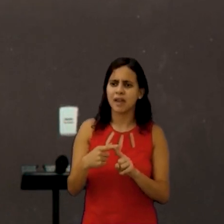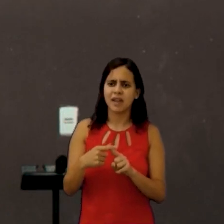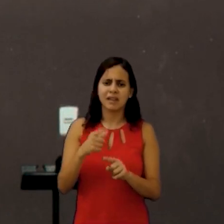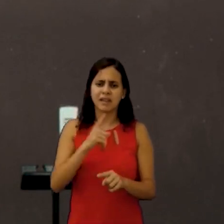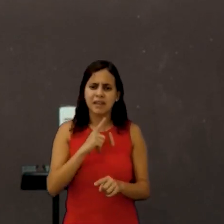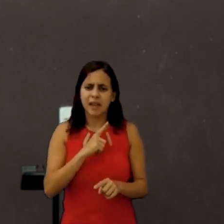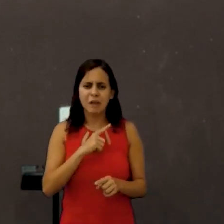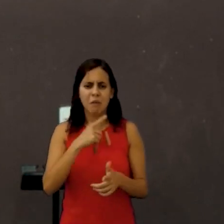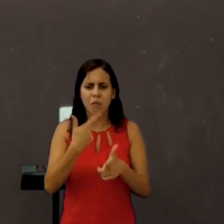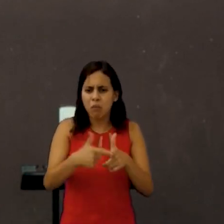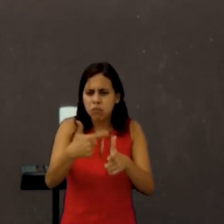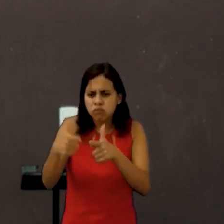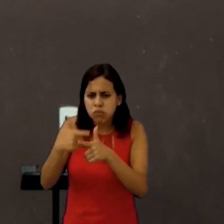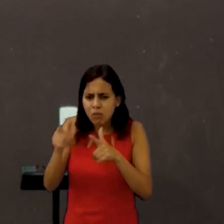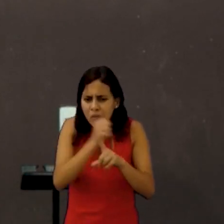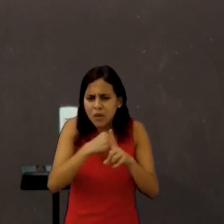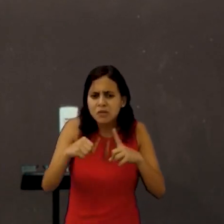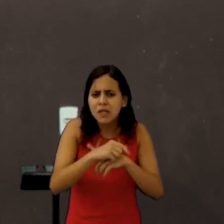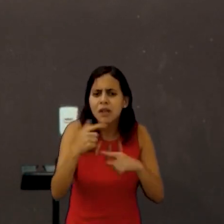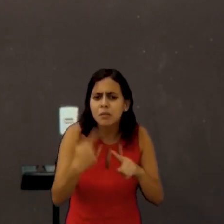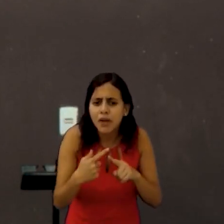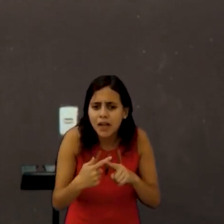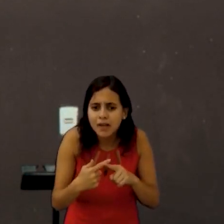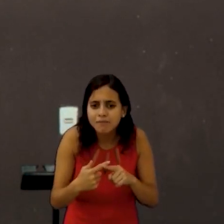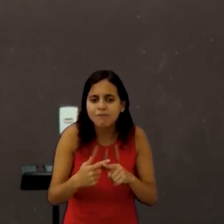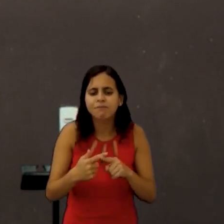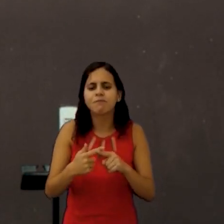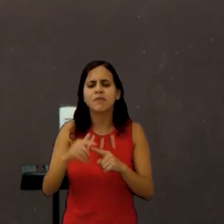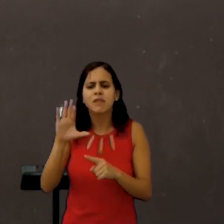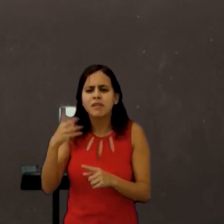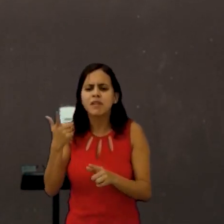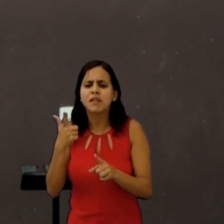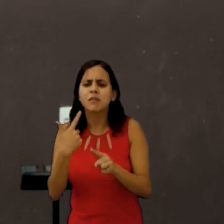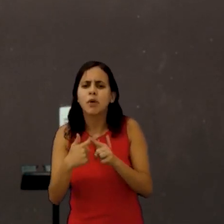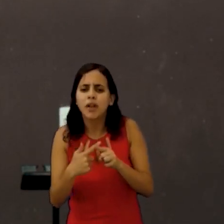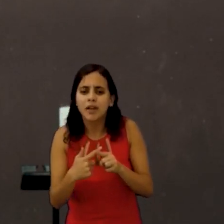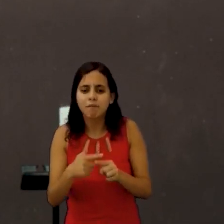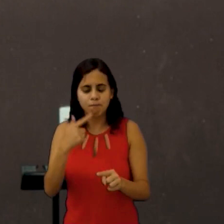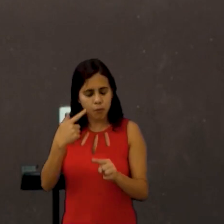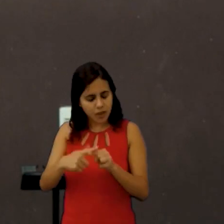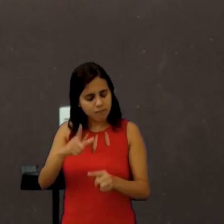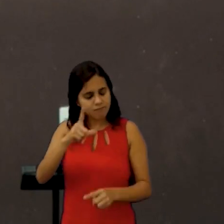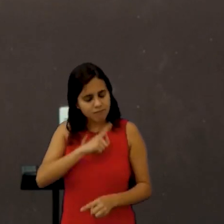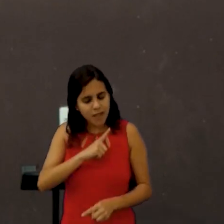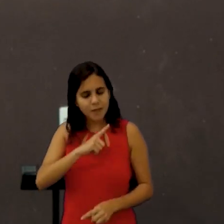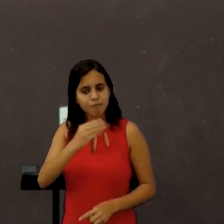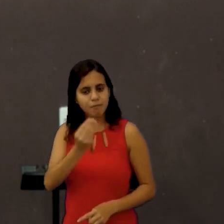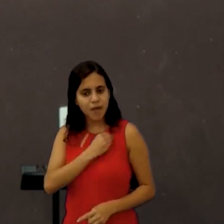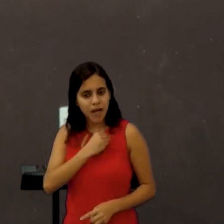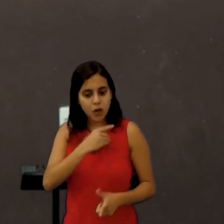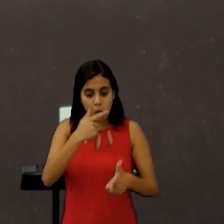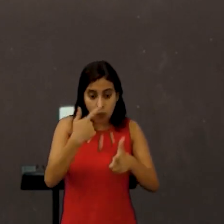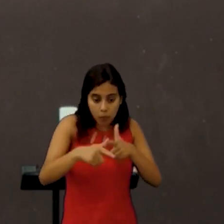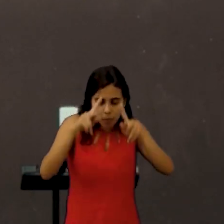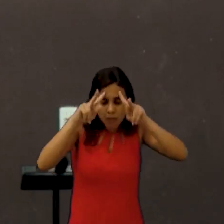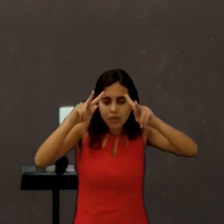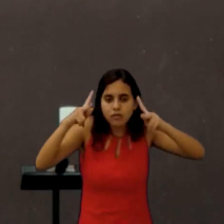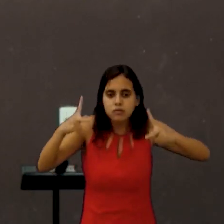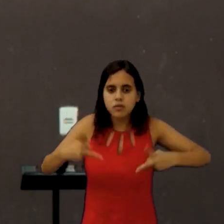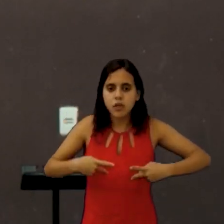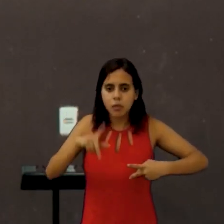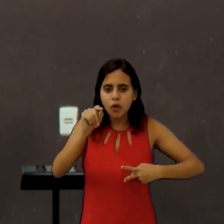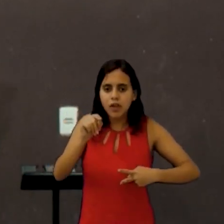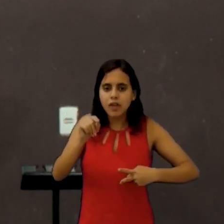feminismo, machismo? Tudo isso, por que essas coisas existem? Por causa do pecado. O problema do homem é o pecado. E como resolver o